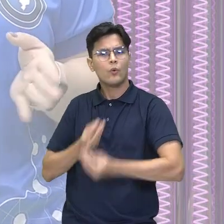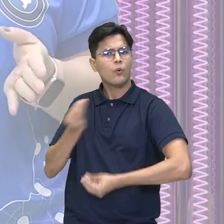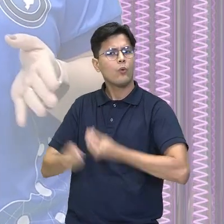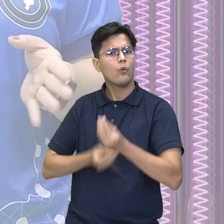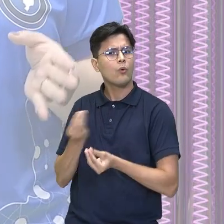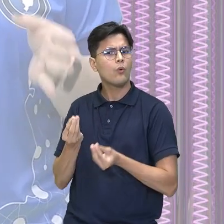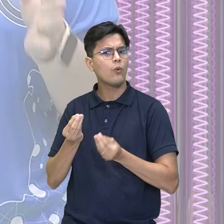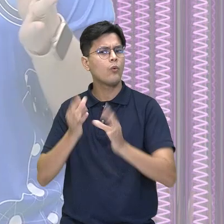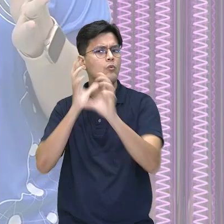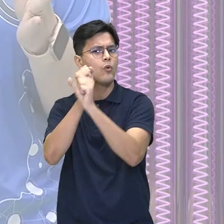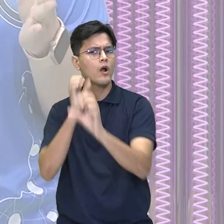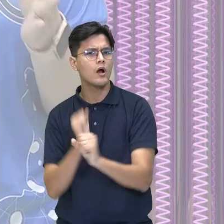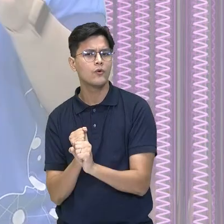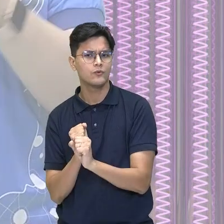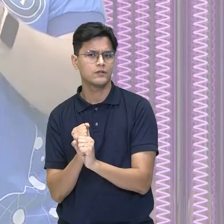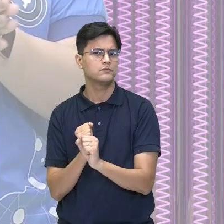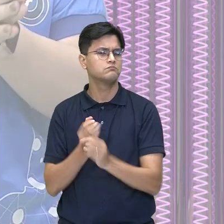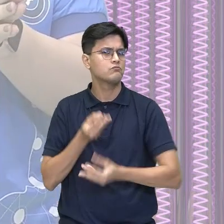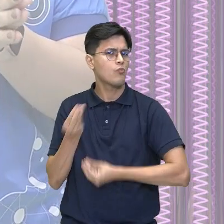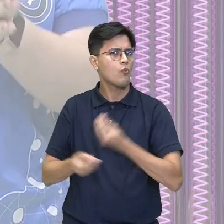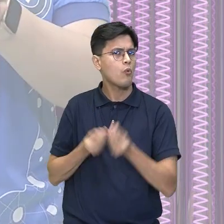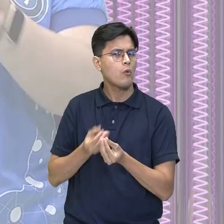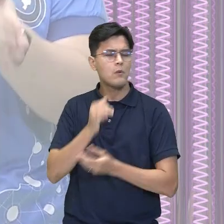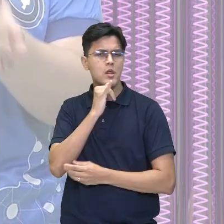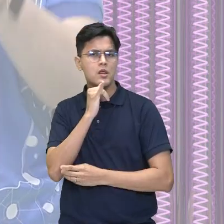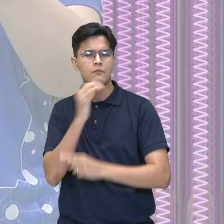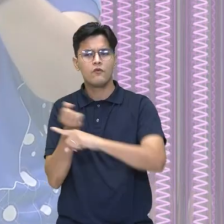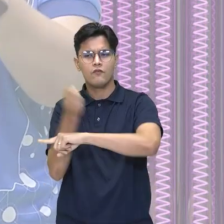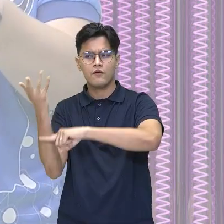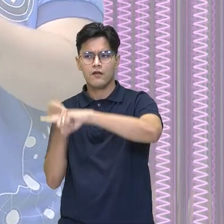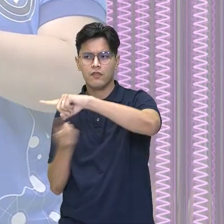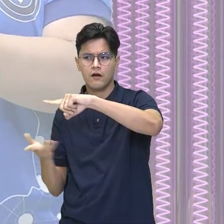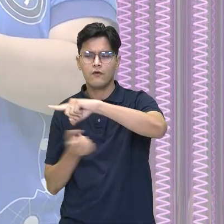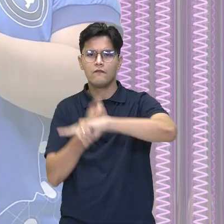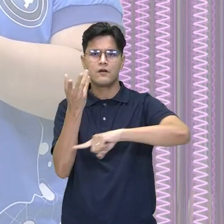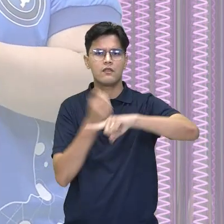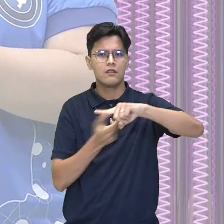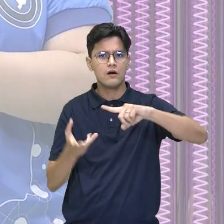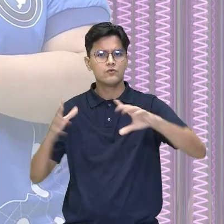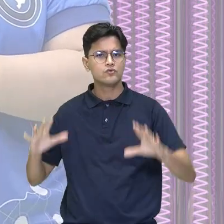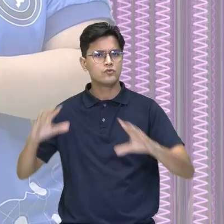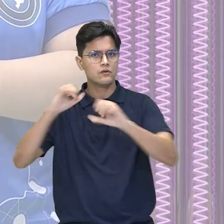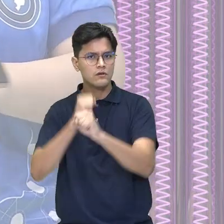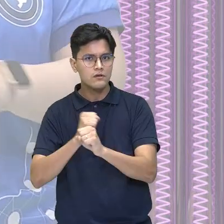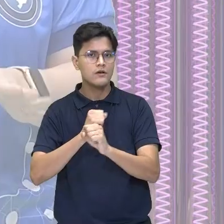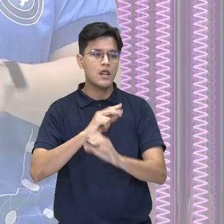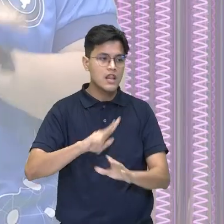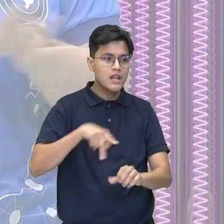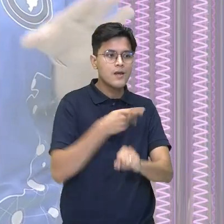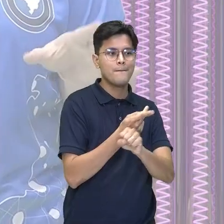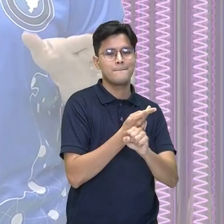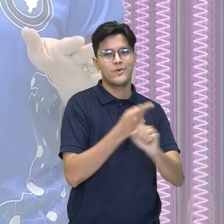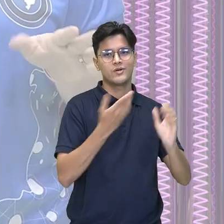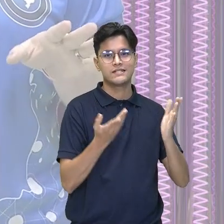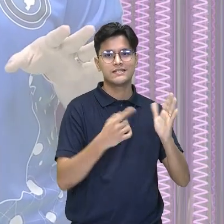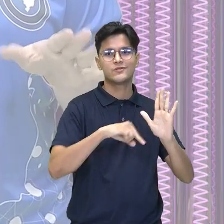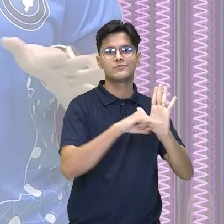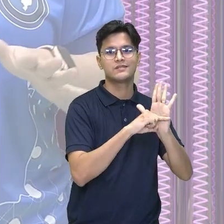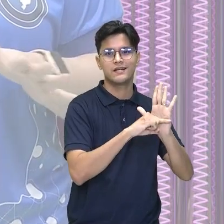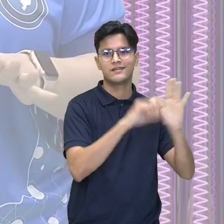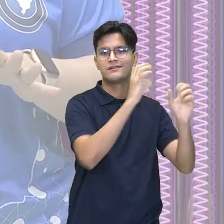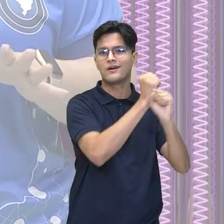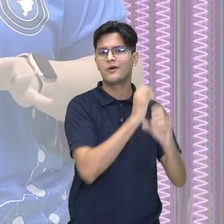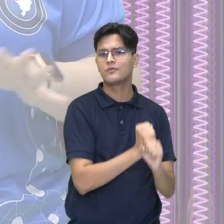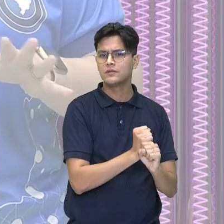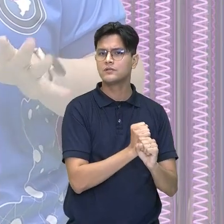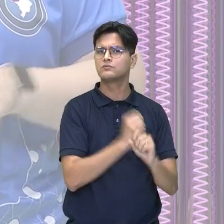operações entre essas frações? Como é que a gente vai adicionar as 2 frações e depois subtrair da terceira fração? A gente pode fazer as